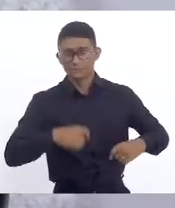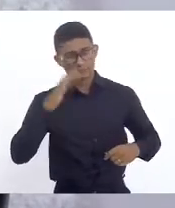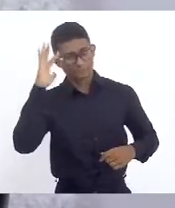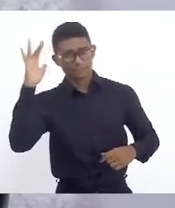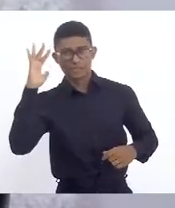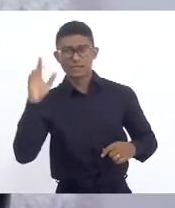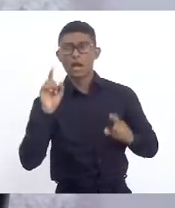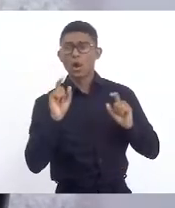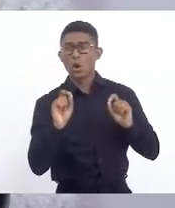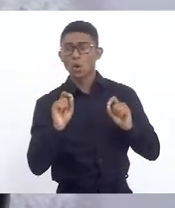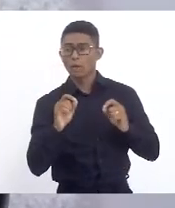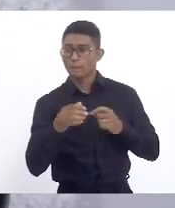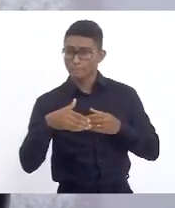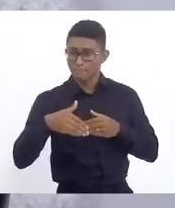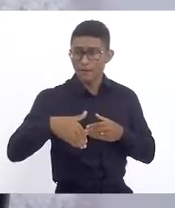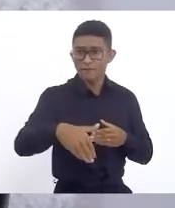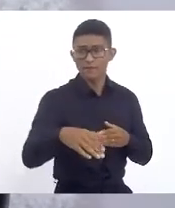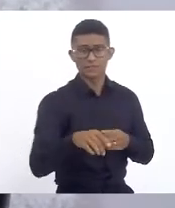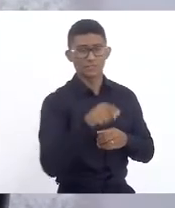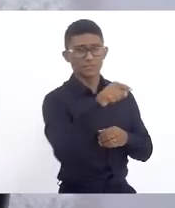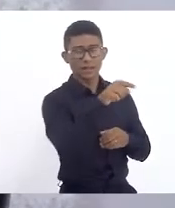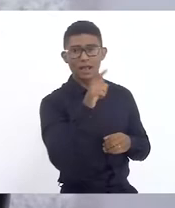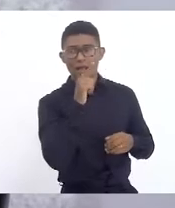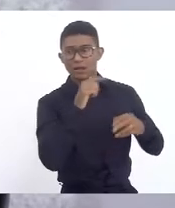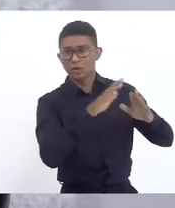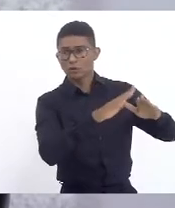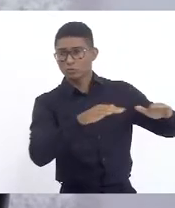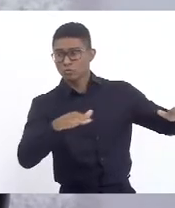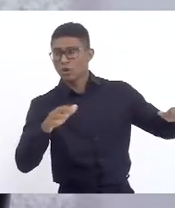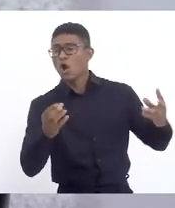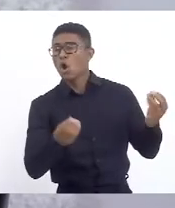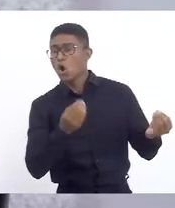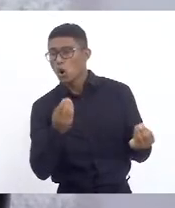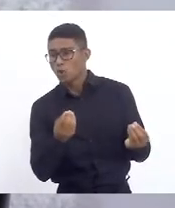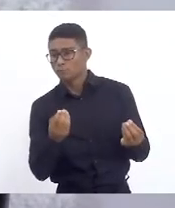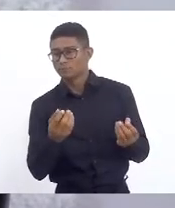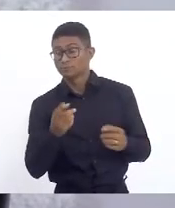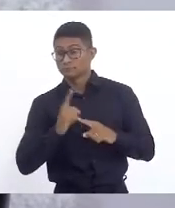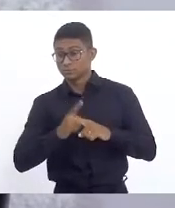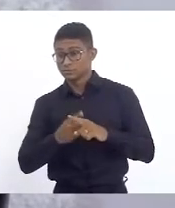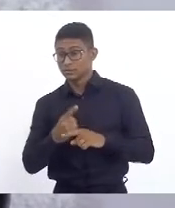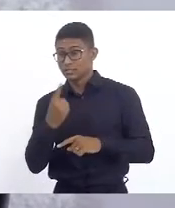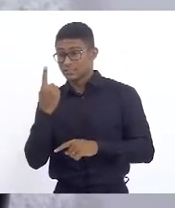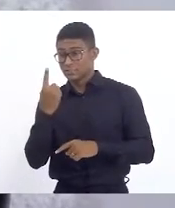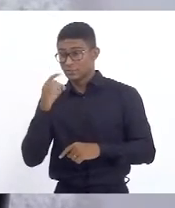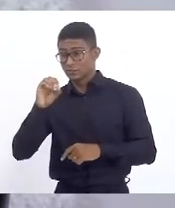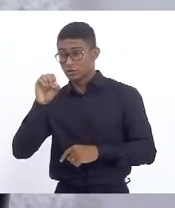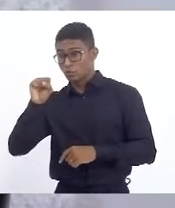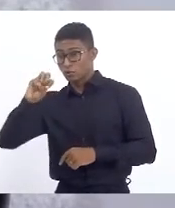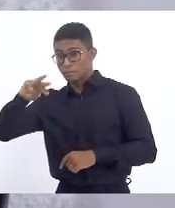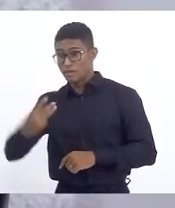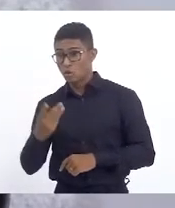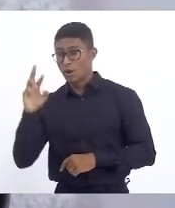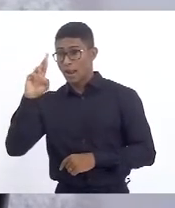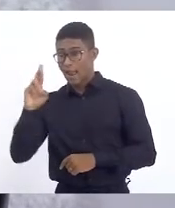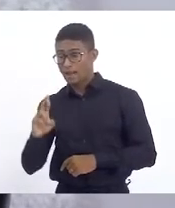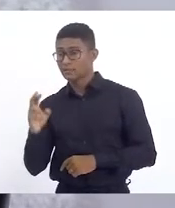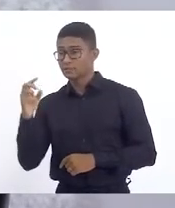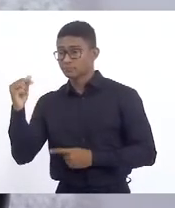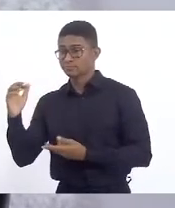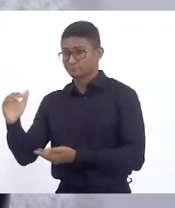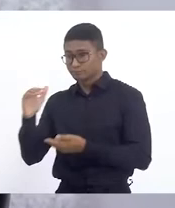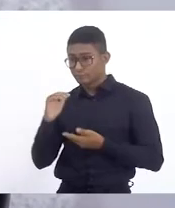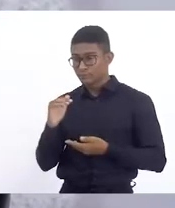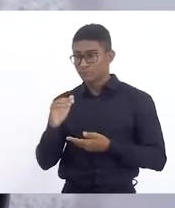vai evoluir ao longo da operação do UTR para não fazer um investimento de R$108 milhões. A gente tem um contrato, o contrato é com o INEA, não é com a